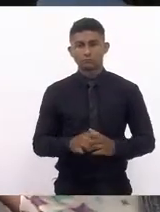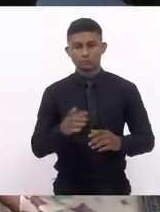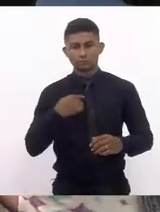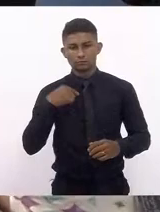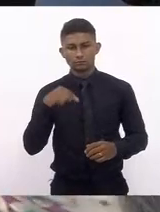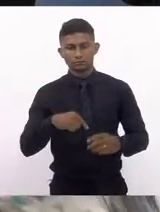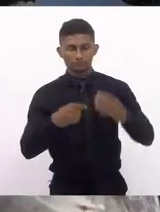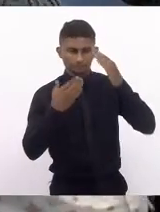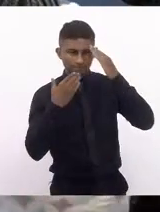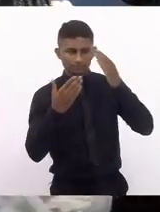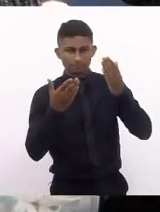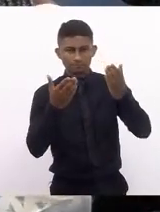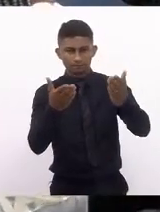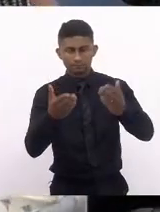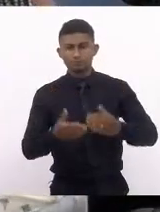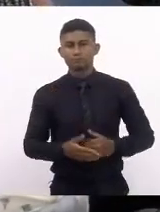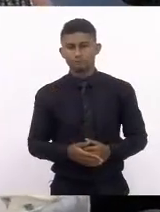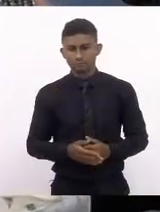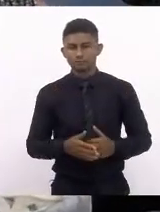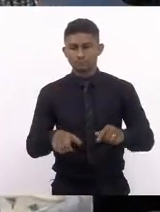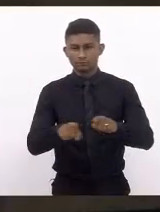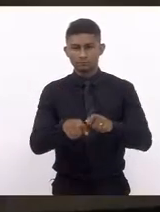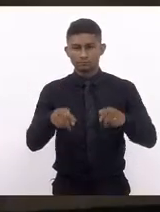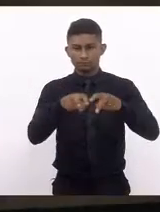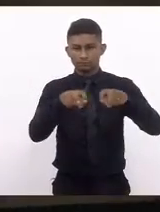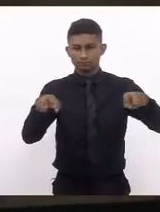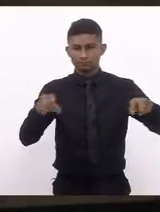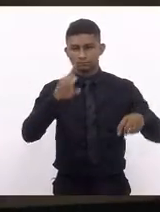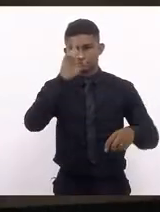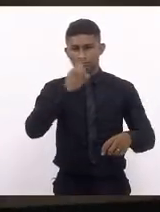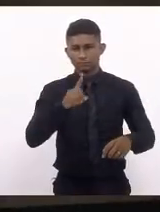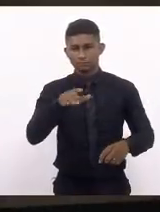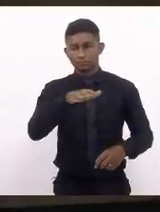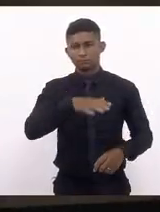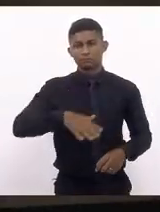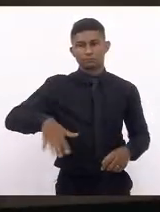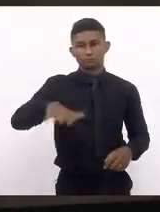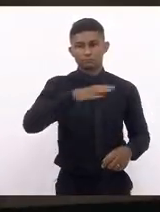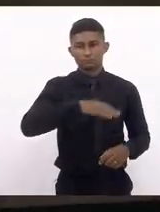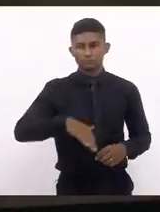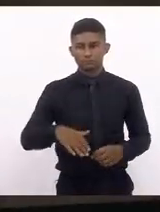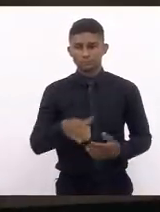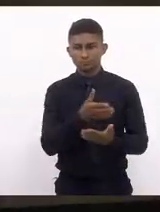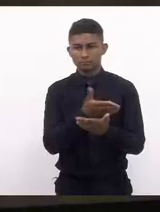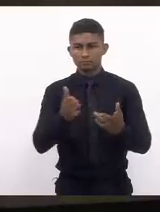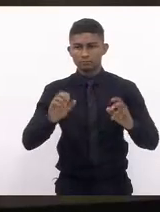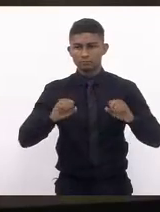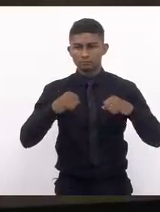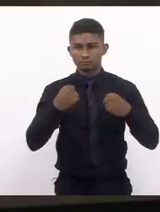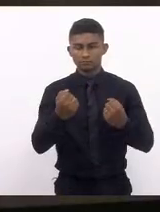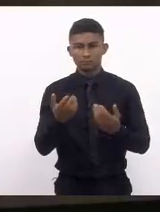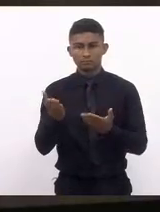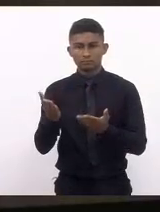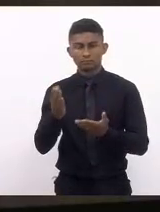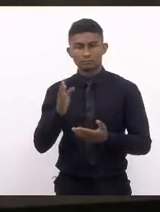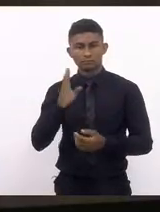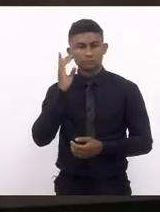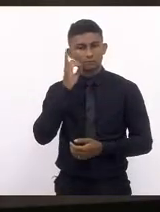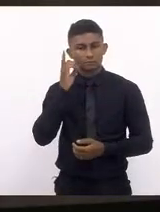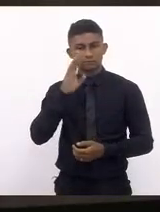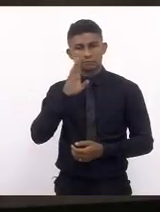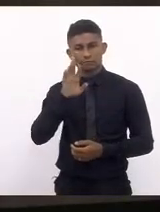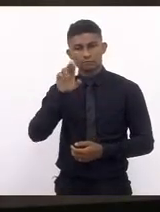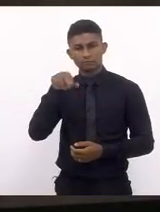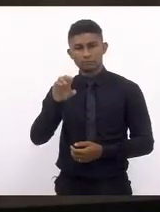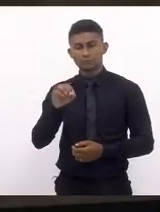agradecer vossa excelência e a toda mesa diretora todos os deputados empenhados atenção do Bruno dauaire Deputado ao ar